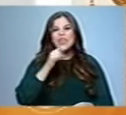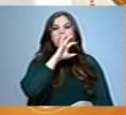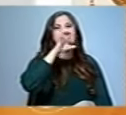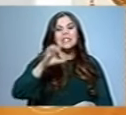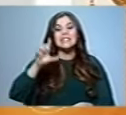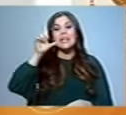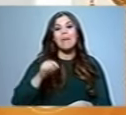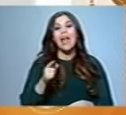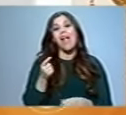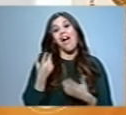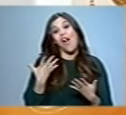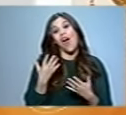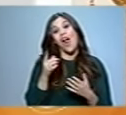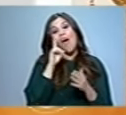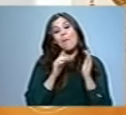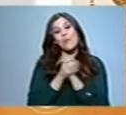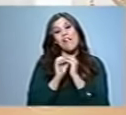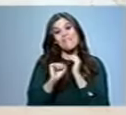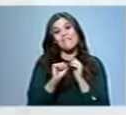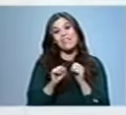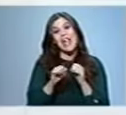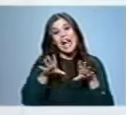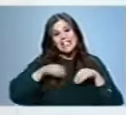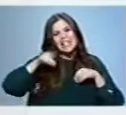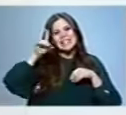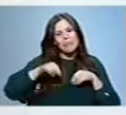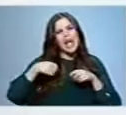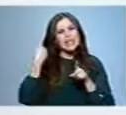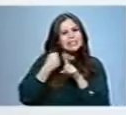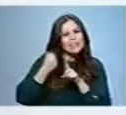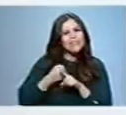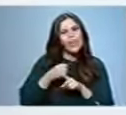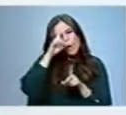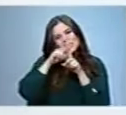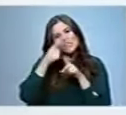recém-mulher, agora, seja tão aventureira como tu, que é para te compreender.